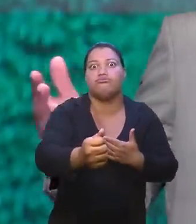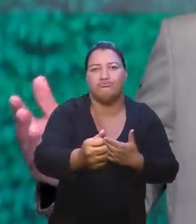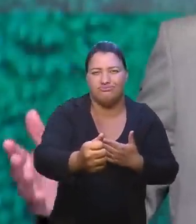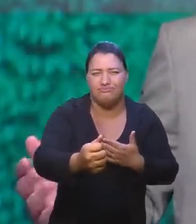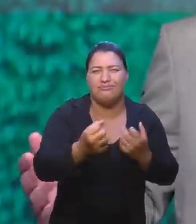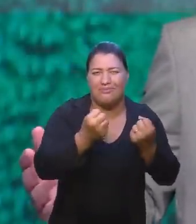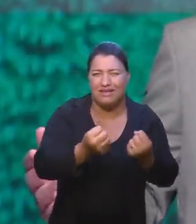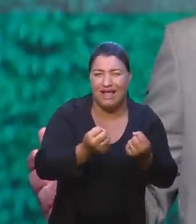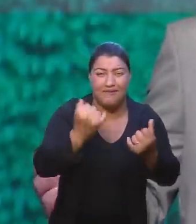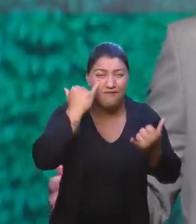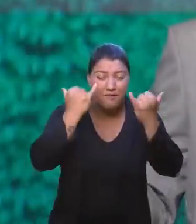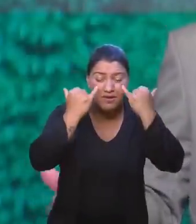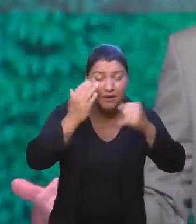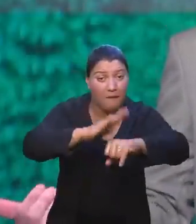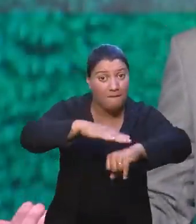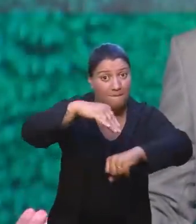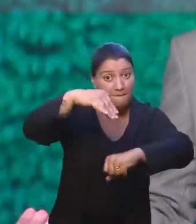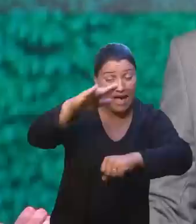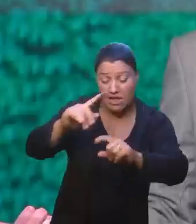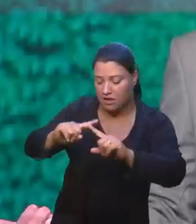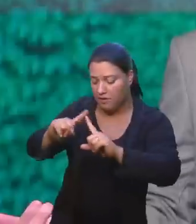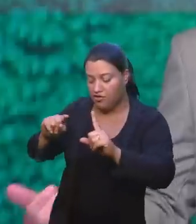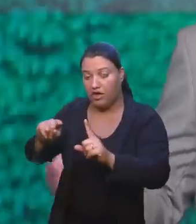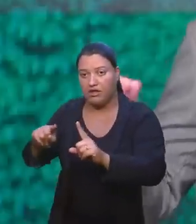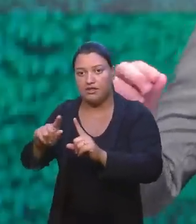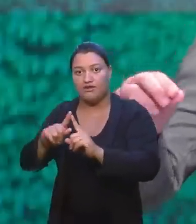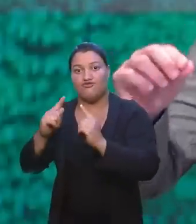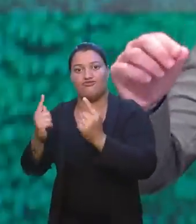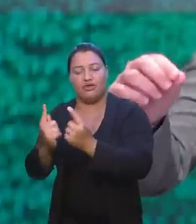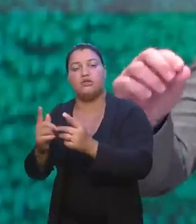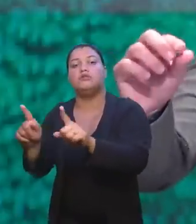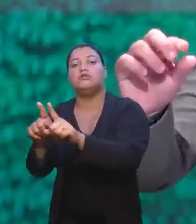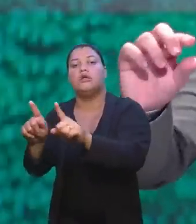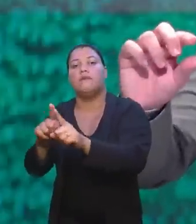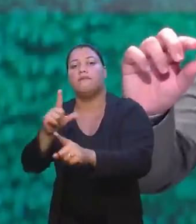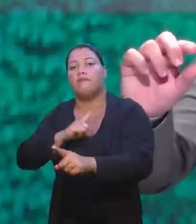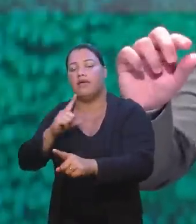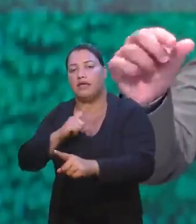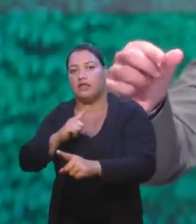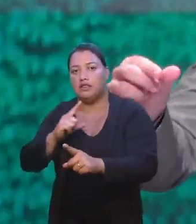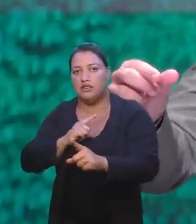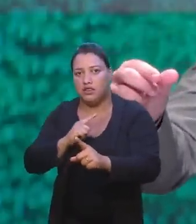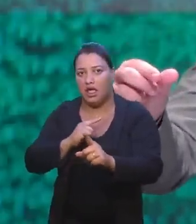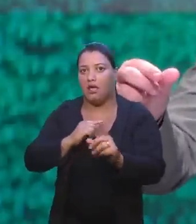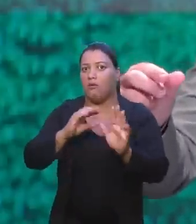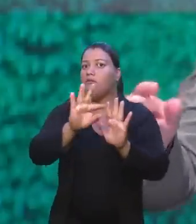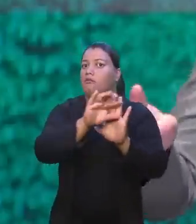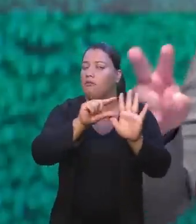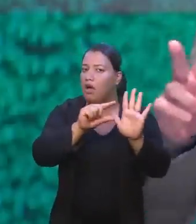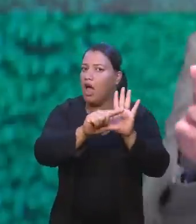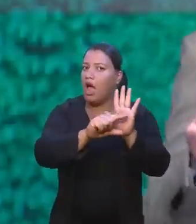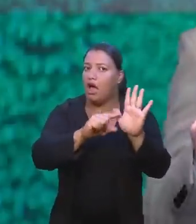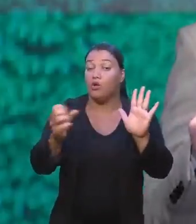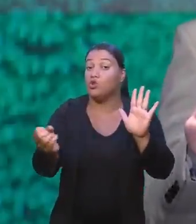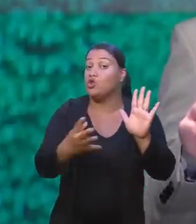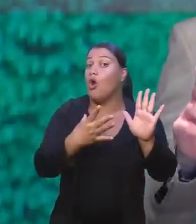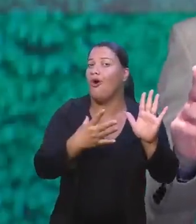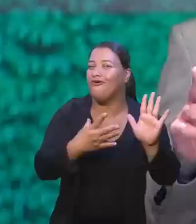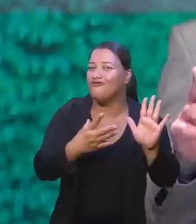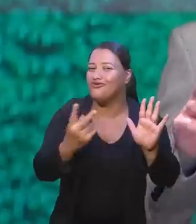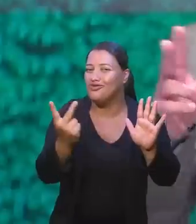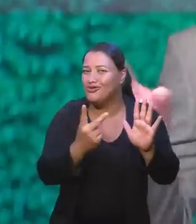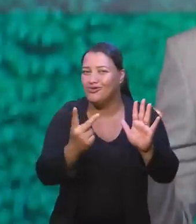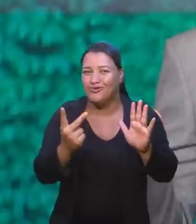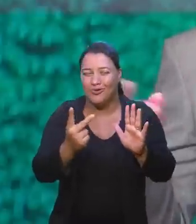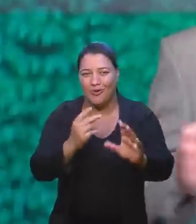mais informações. Na obra Gênese, também existem alguns parágrafos inéditos e duas